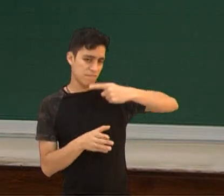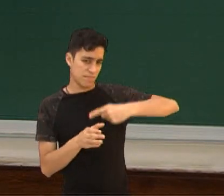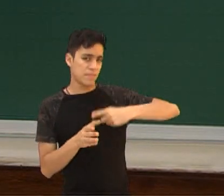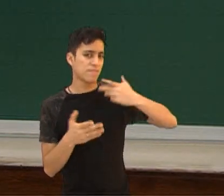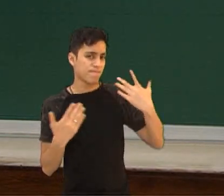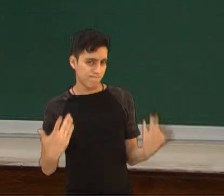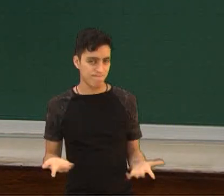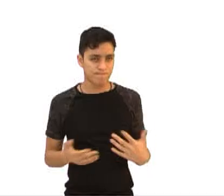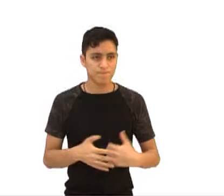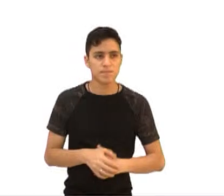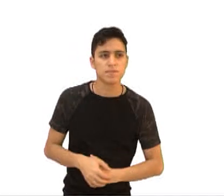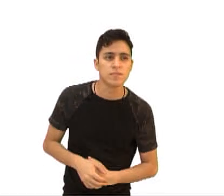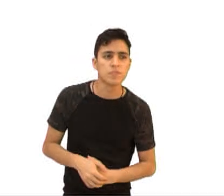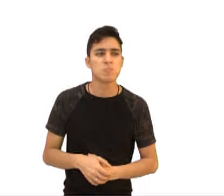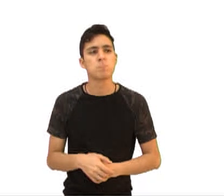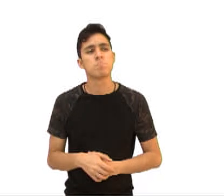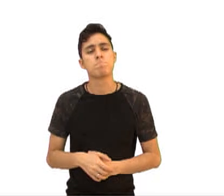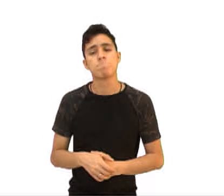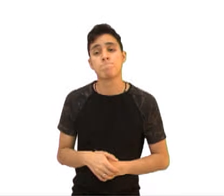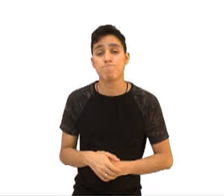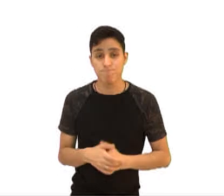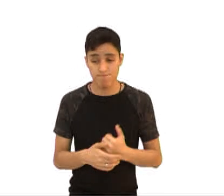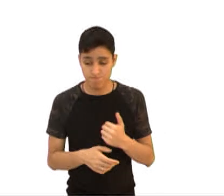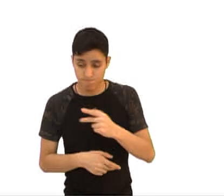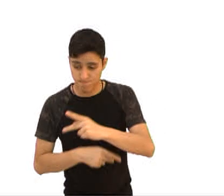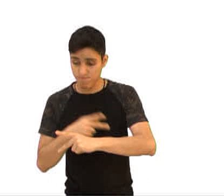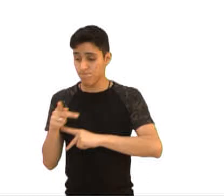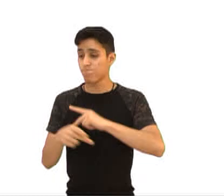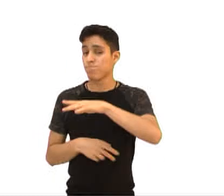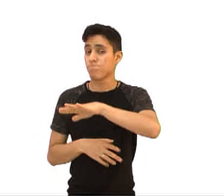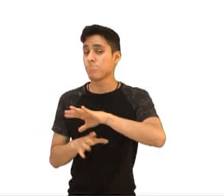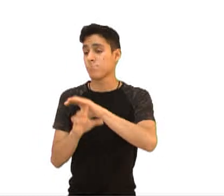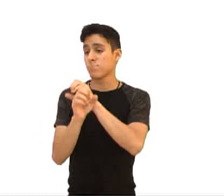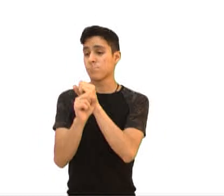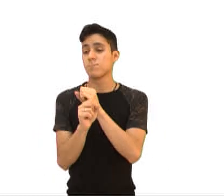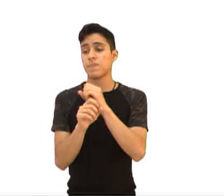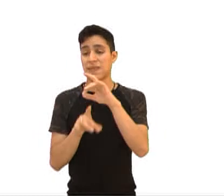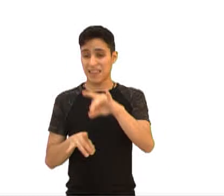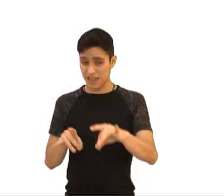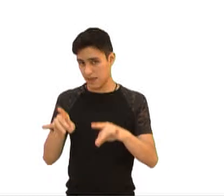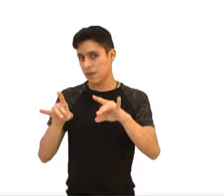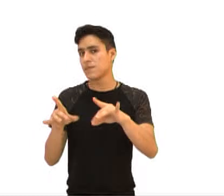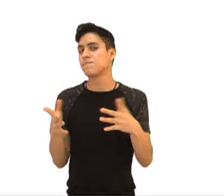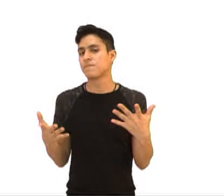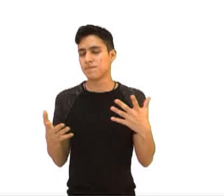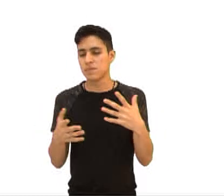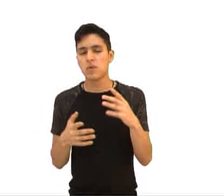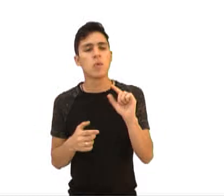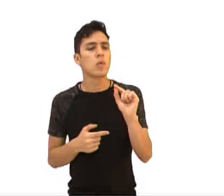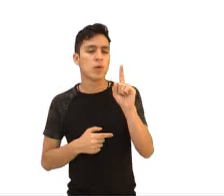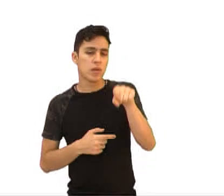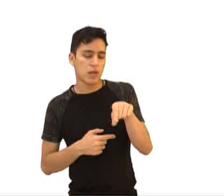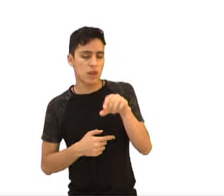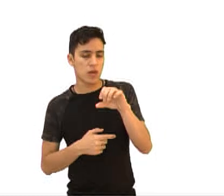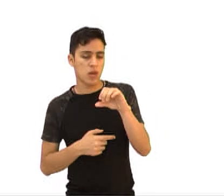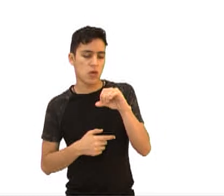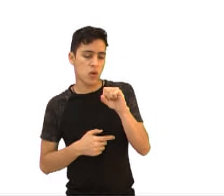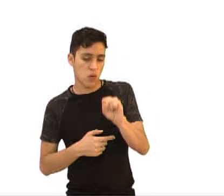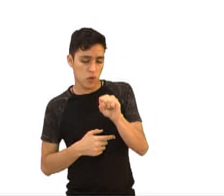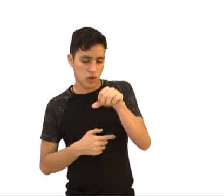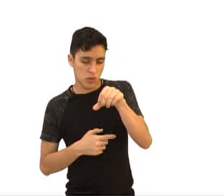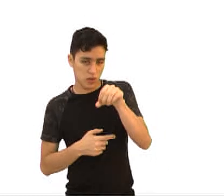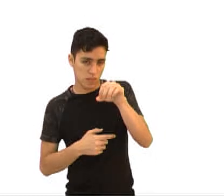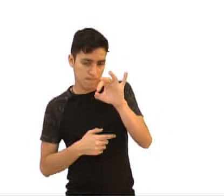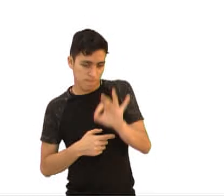já urbanizadas. A população urbana da Austrália, que é o país que tem a maior população, né, da Oceania, é de 89%, né,